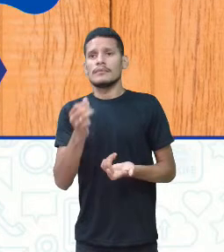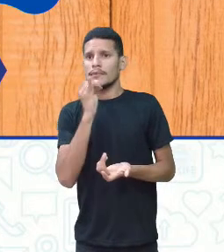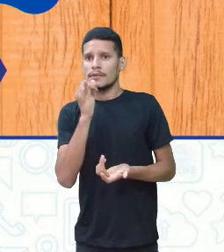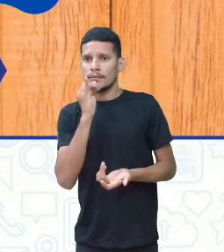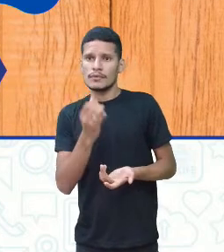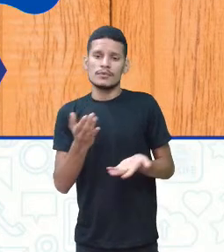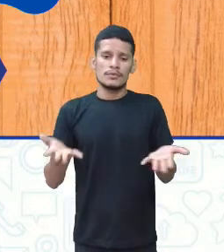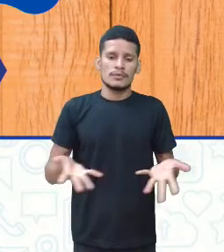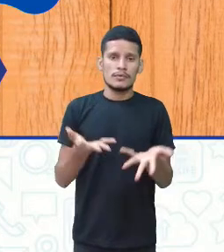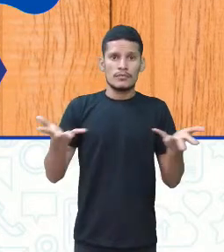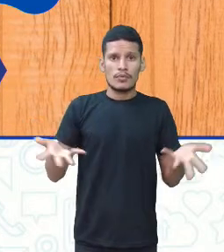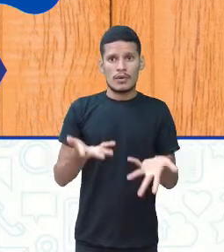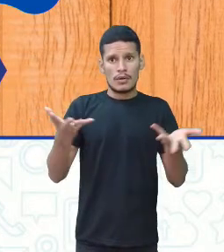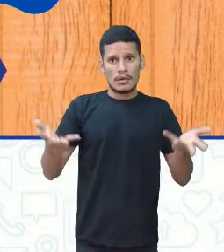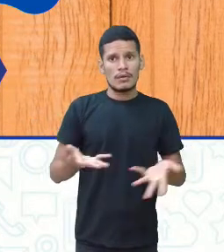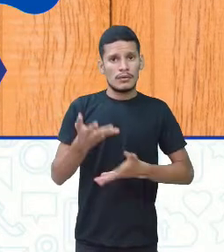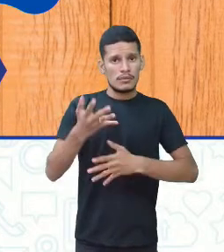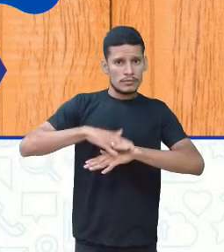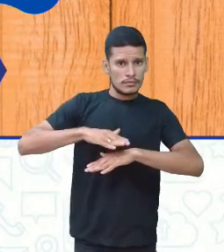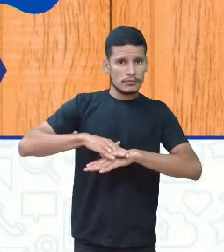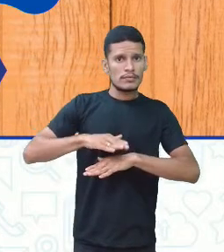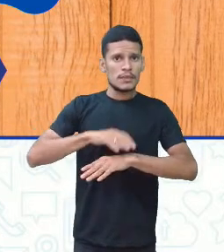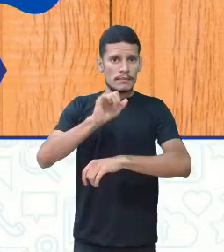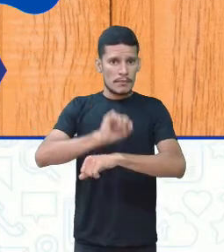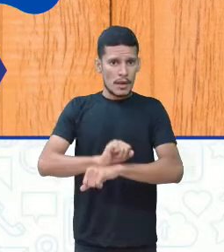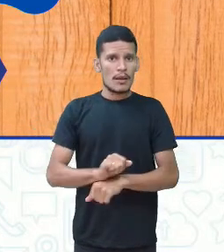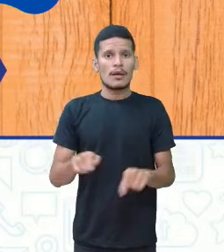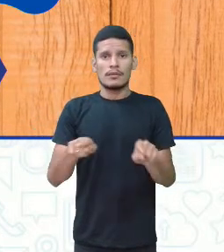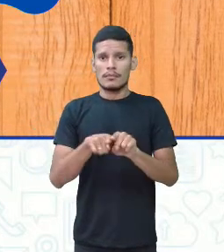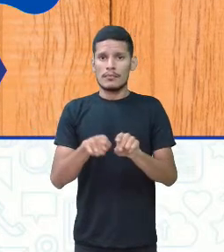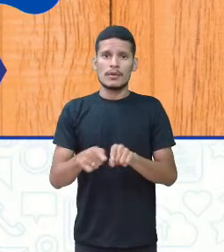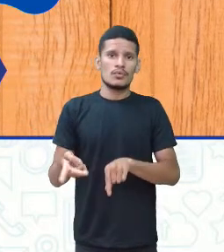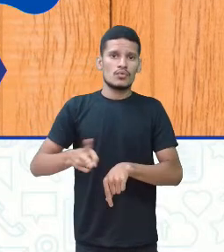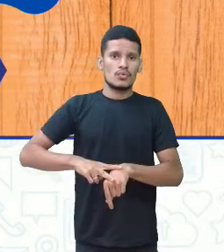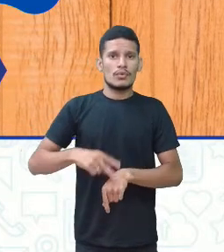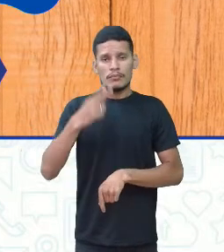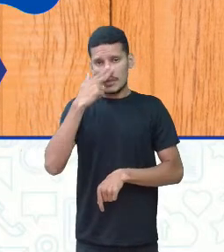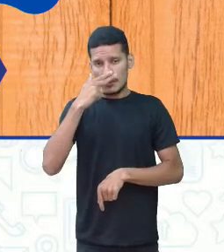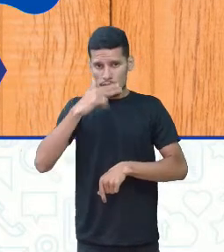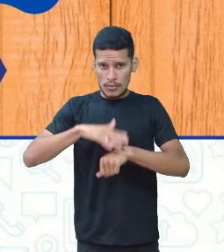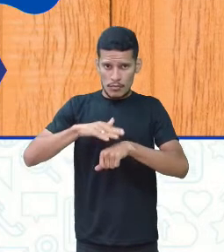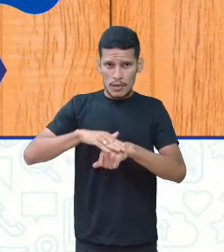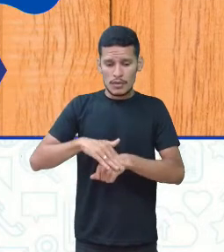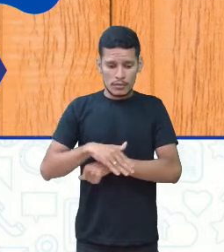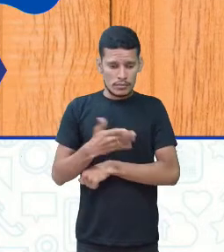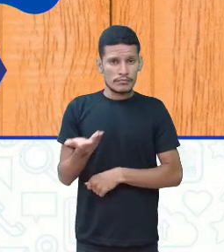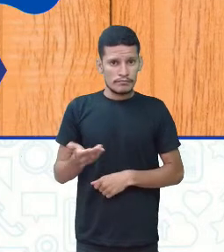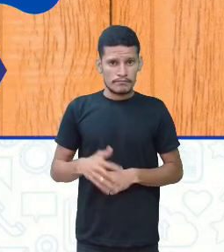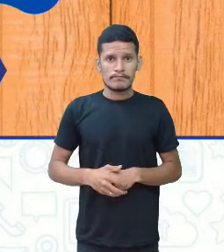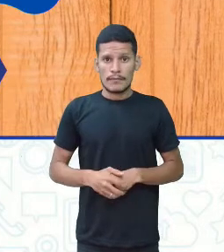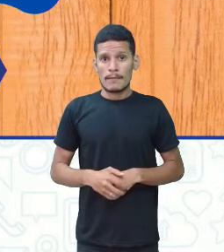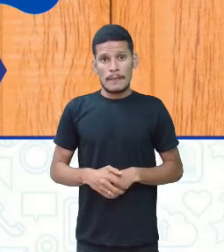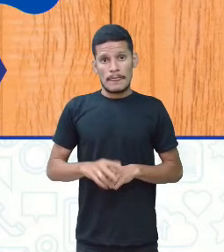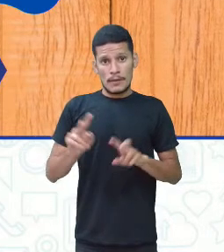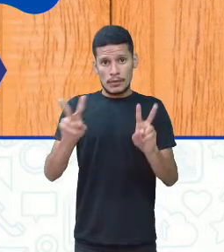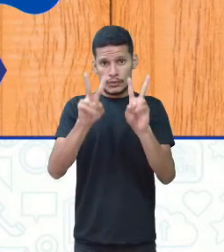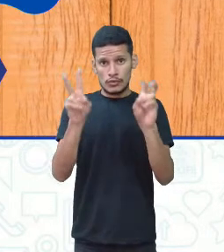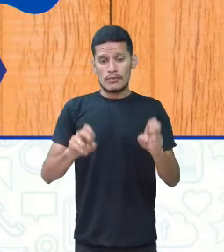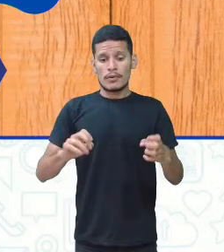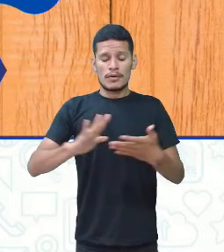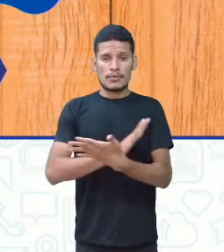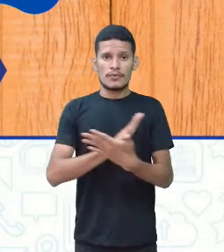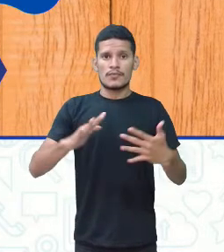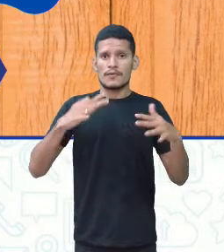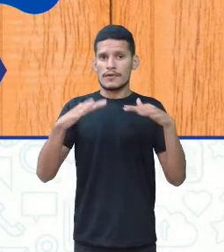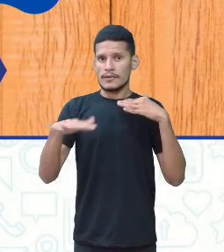e estimular ao mesmo tempo, aí, não é, no mesmo segundo, no mesmo momento, em relação a algumas